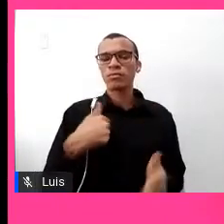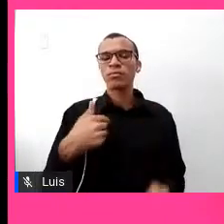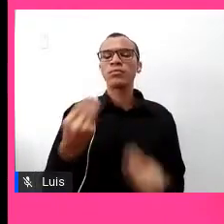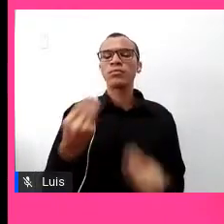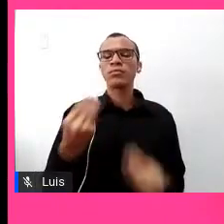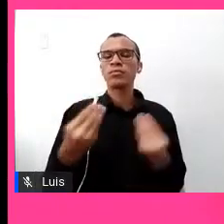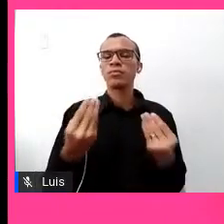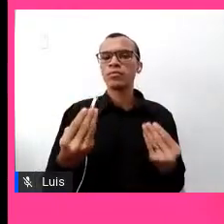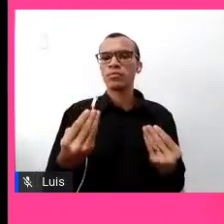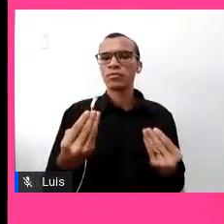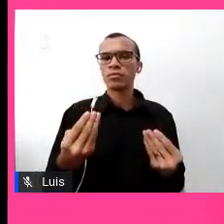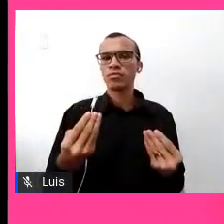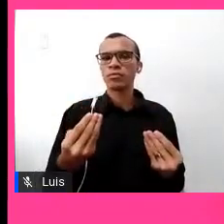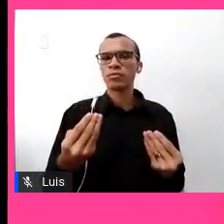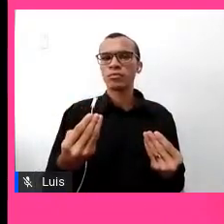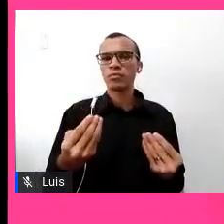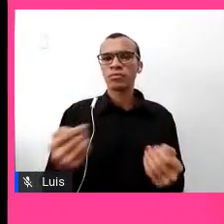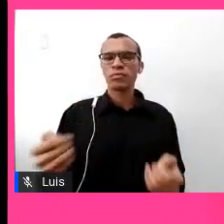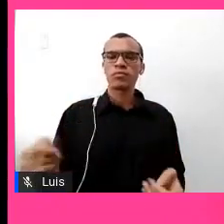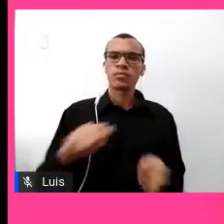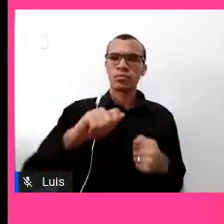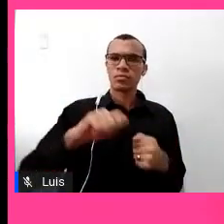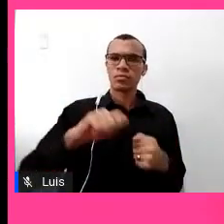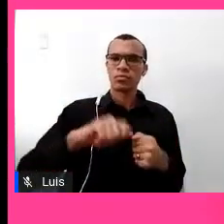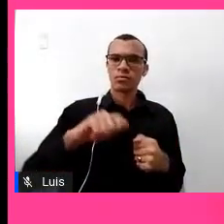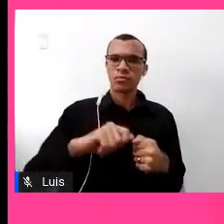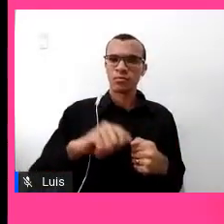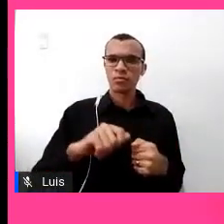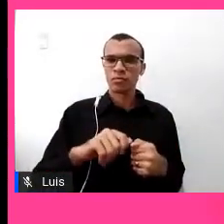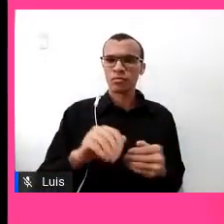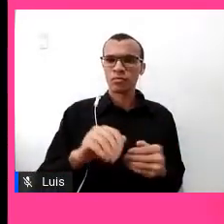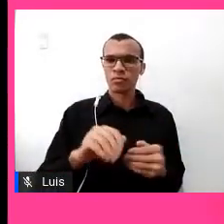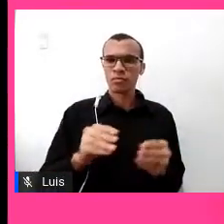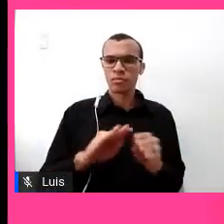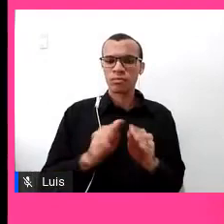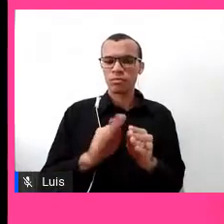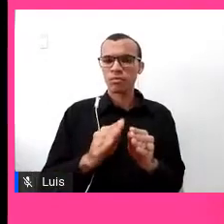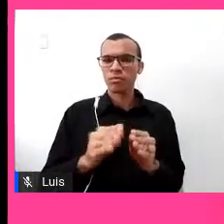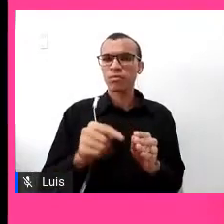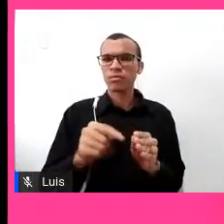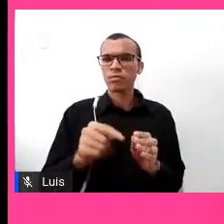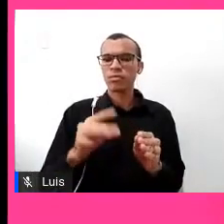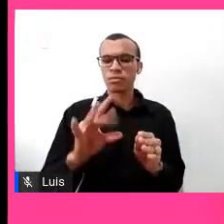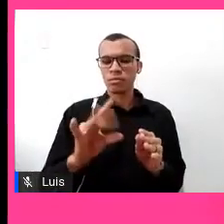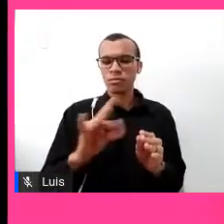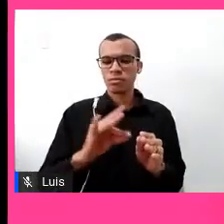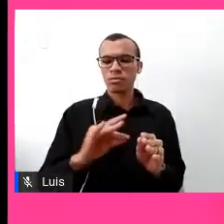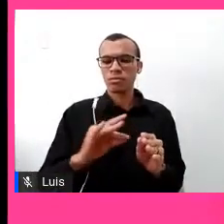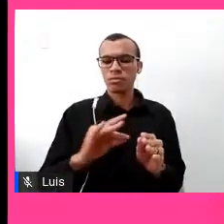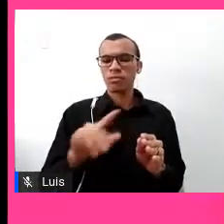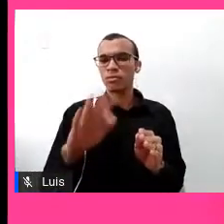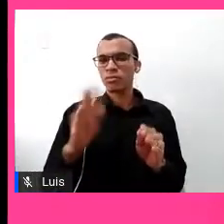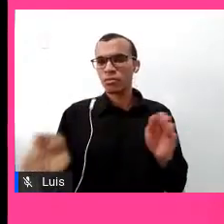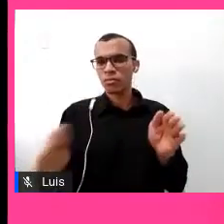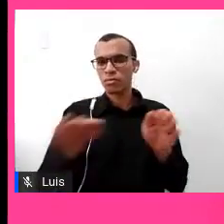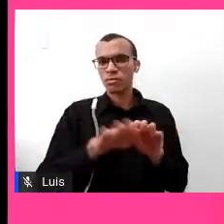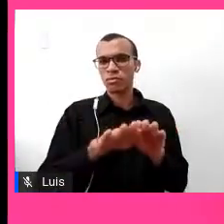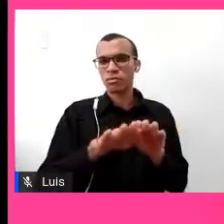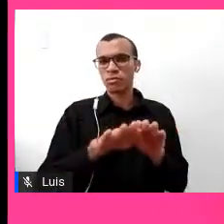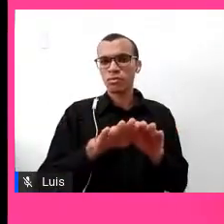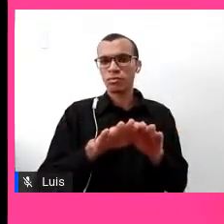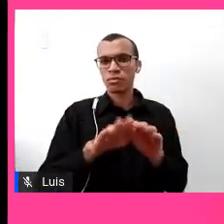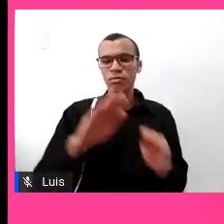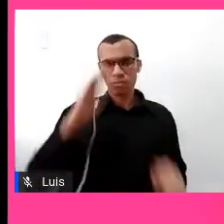aqui a borda, e esse daqui vai ser o meu papel para colar do outro lado. Entendeu?